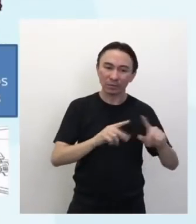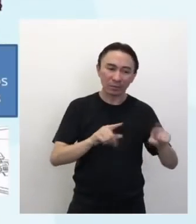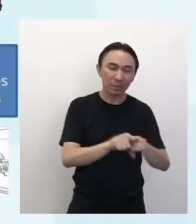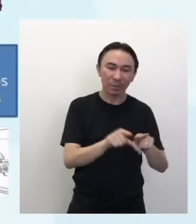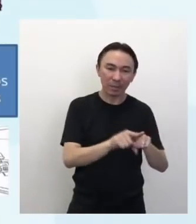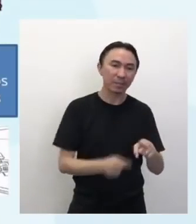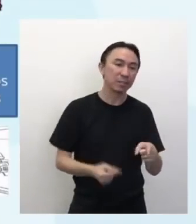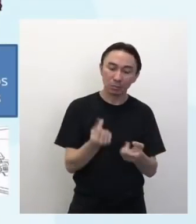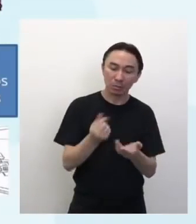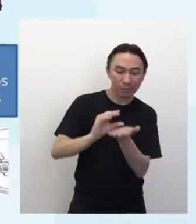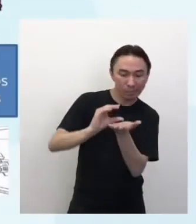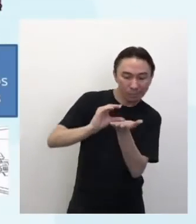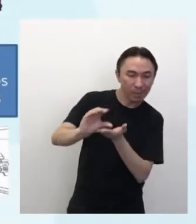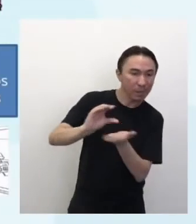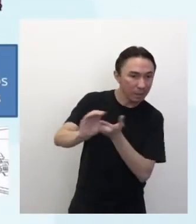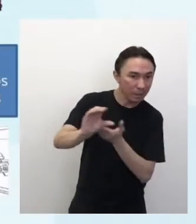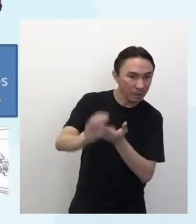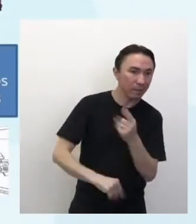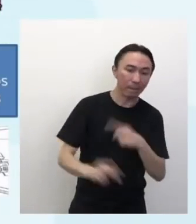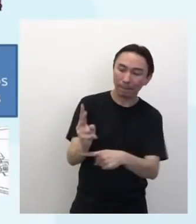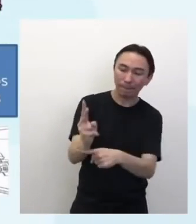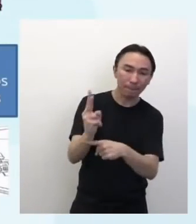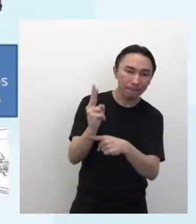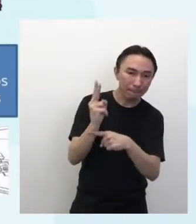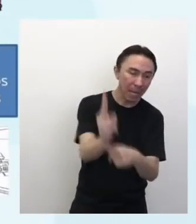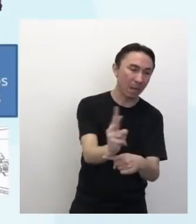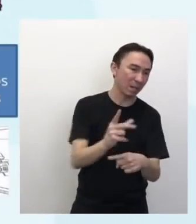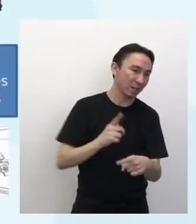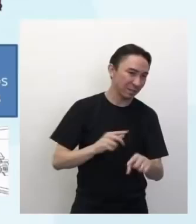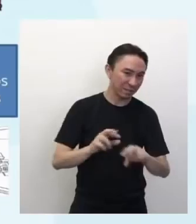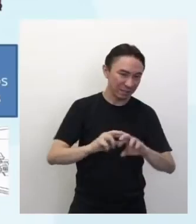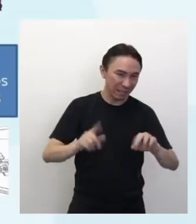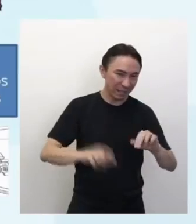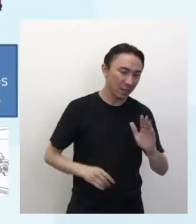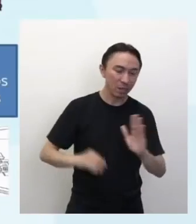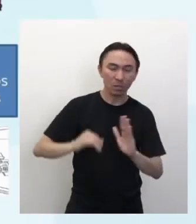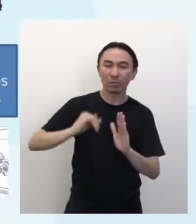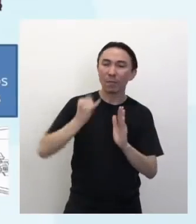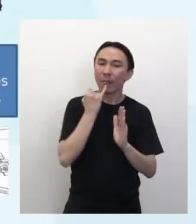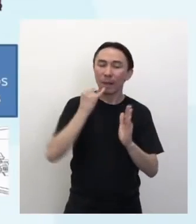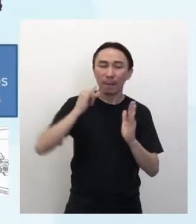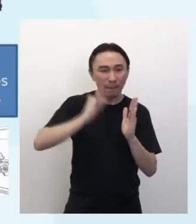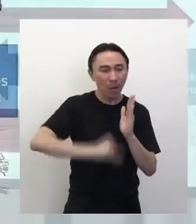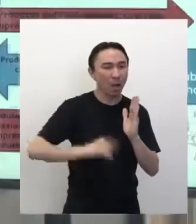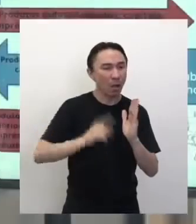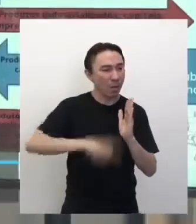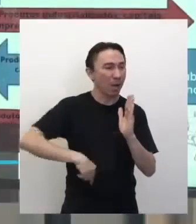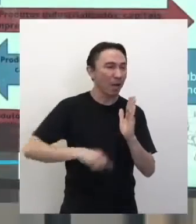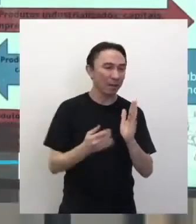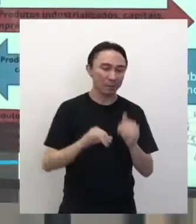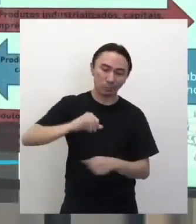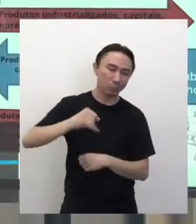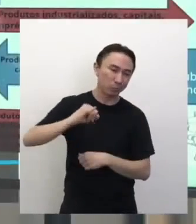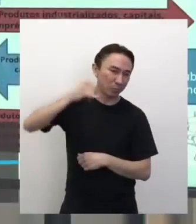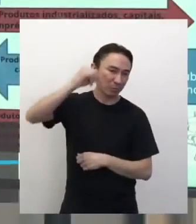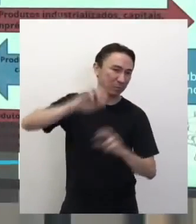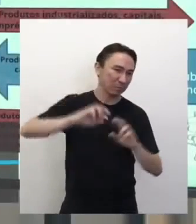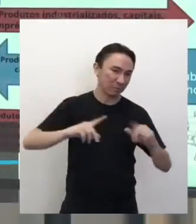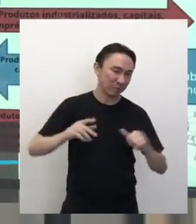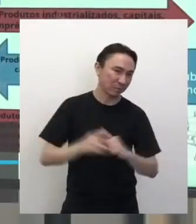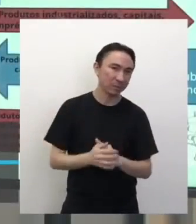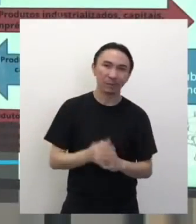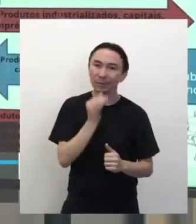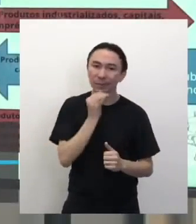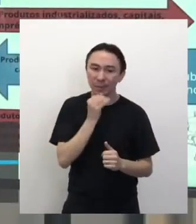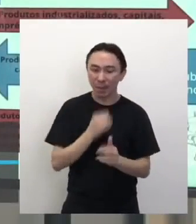empréstimos, lucros, os royalties e juros da dívida. Né? Então, quando você utiliza aí uma marca de algum produto,